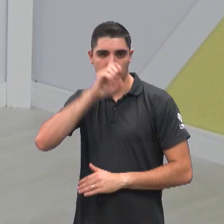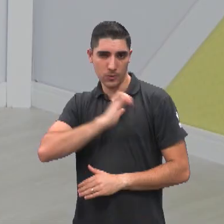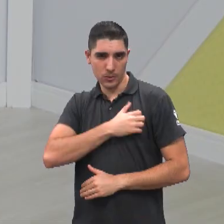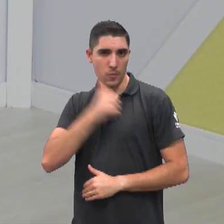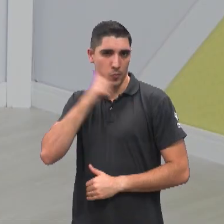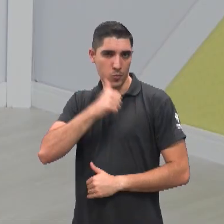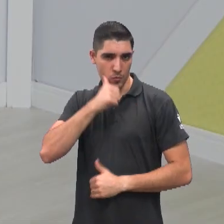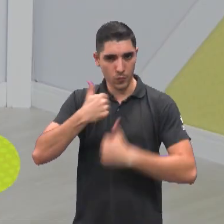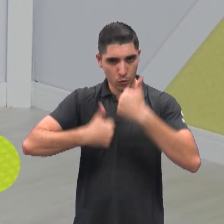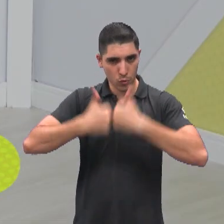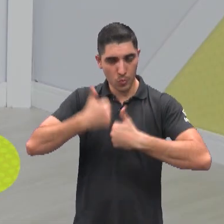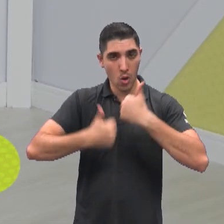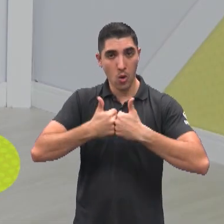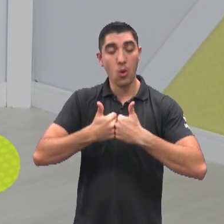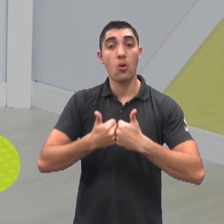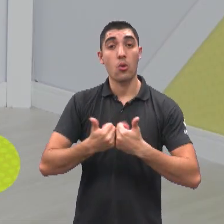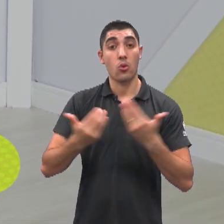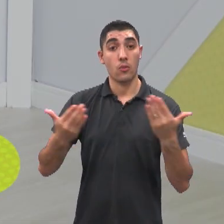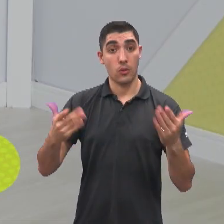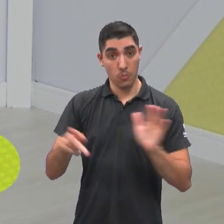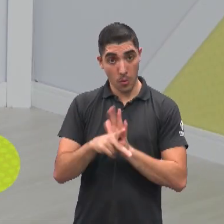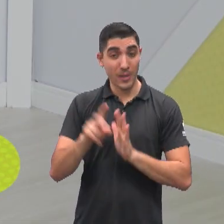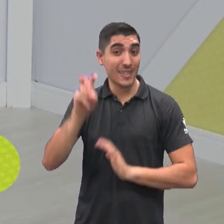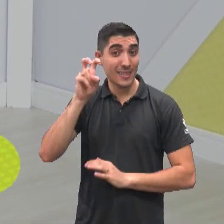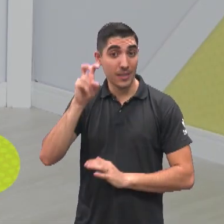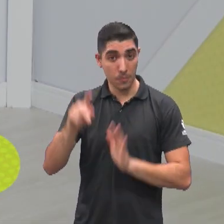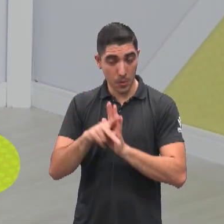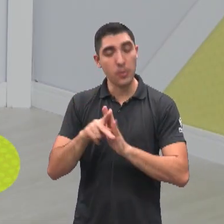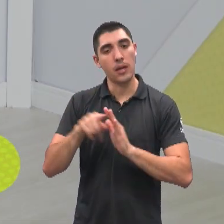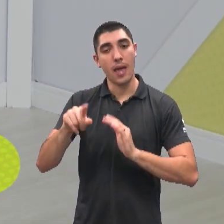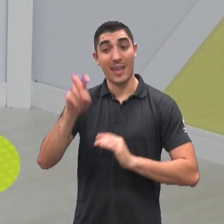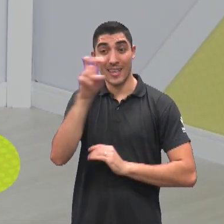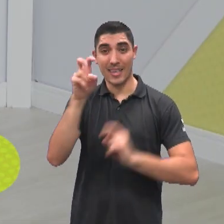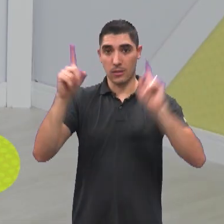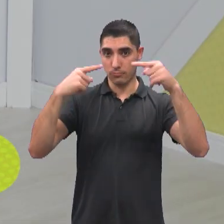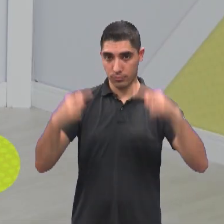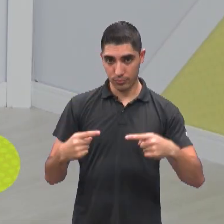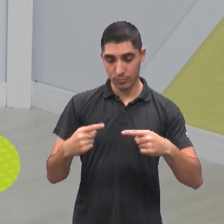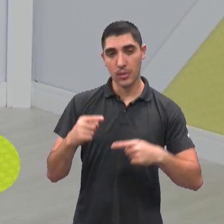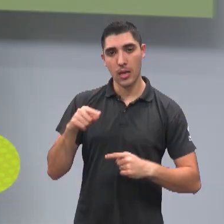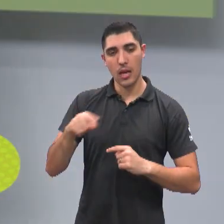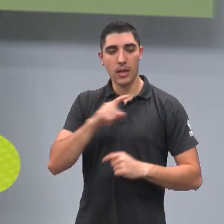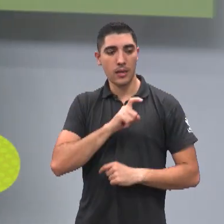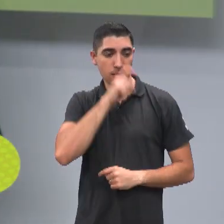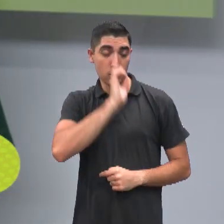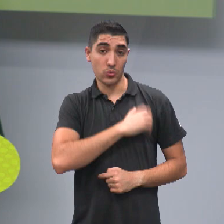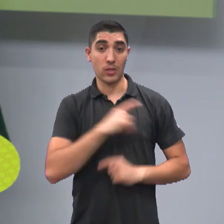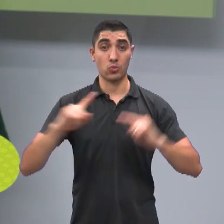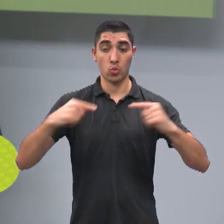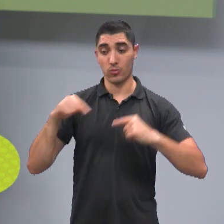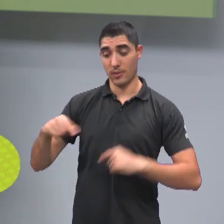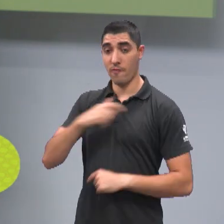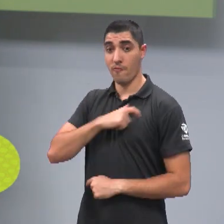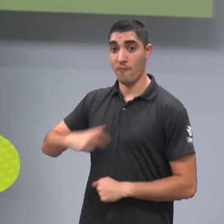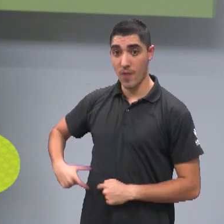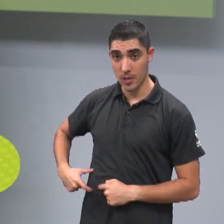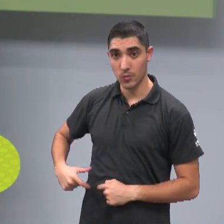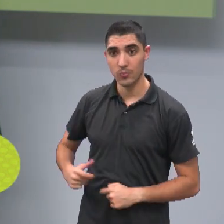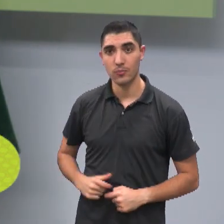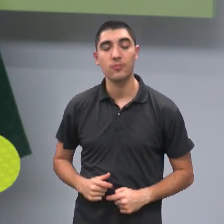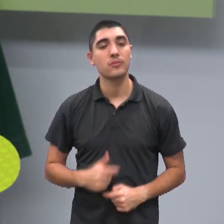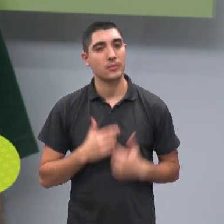entra em campo contra o Vasco da Gama, quinta rodada do Campeonato Brasileiro. O São José que ainda não venceu. São José que ainda não venceu